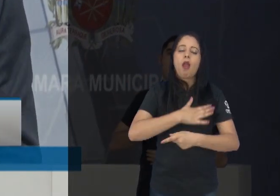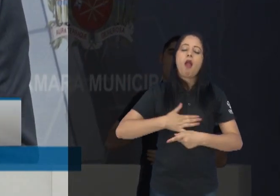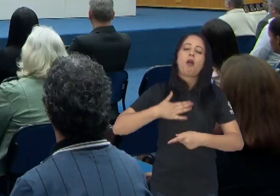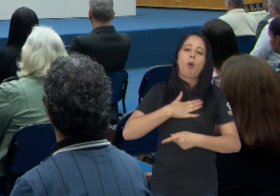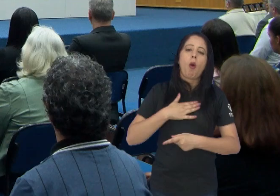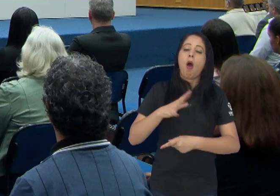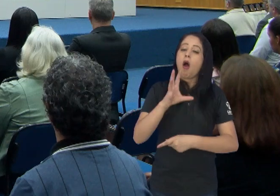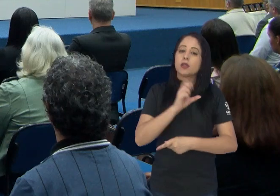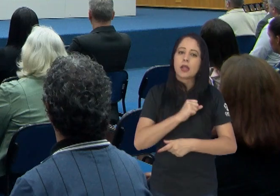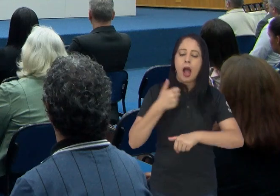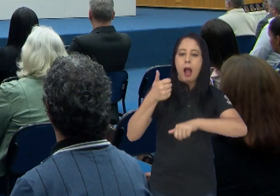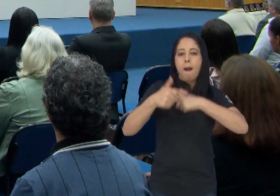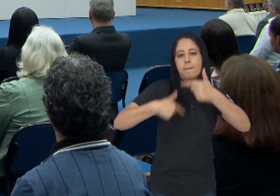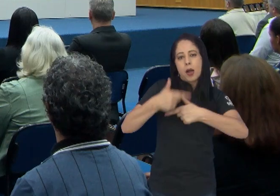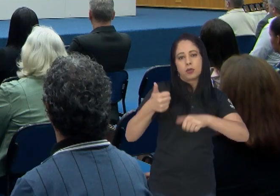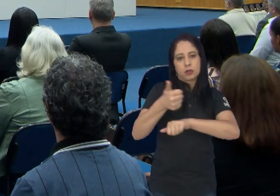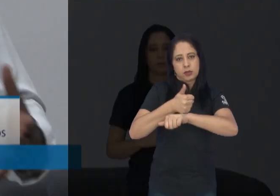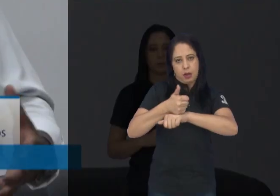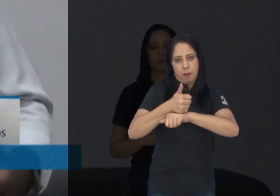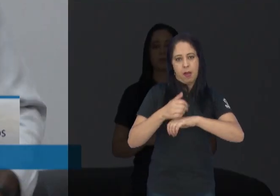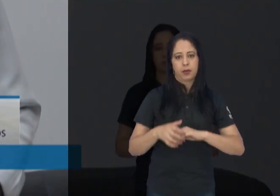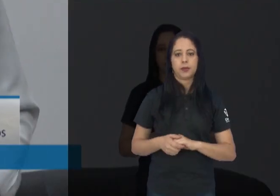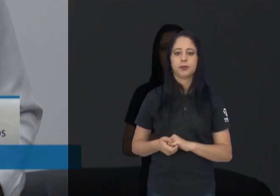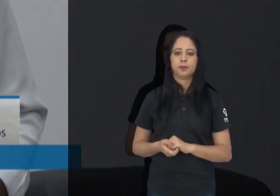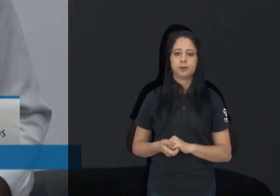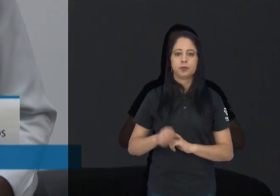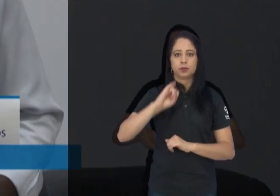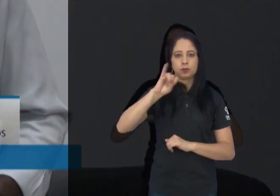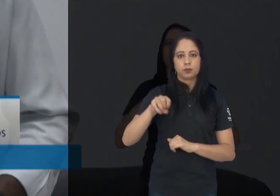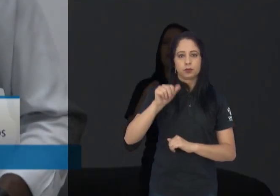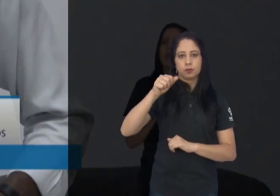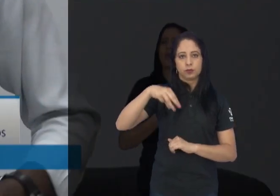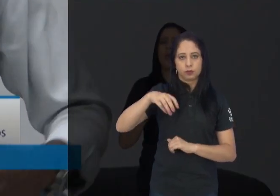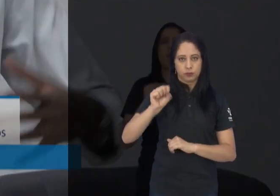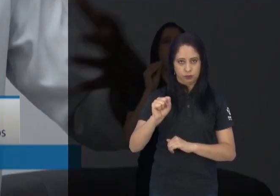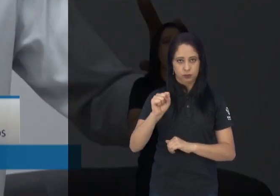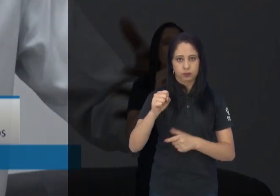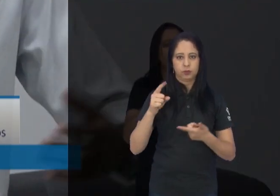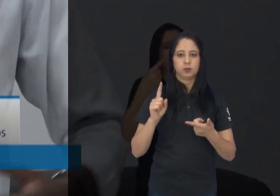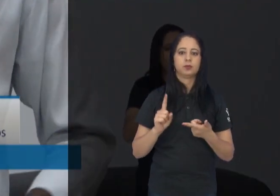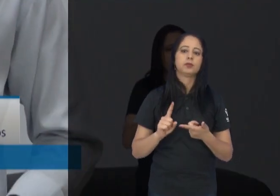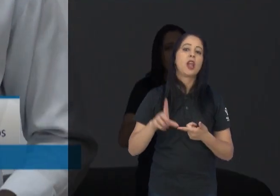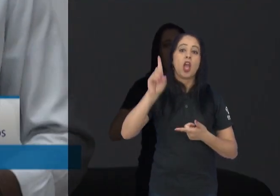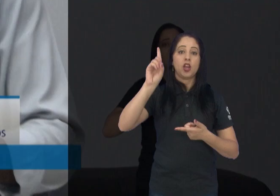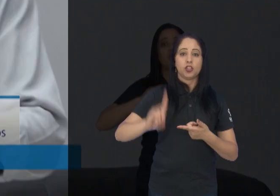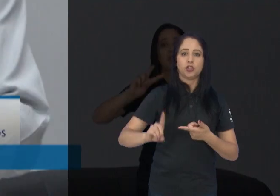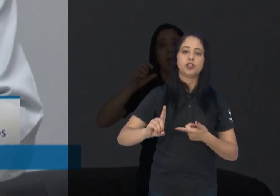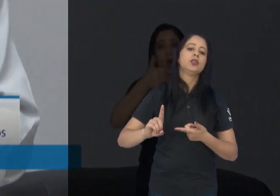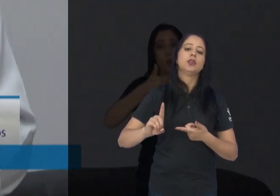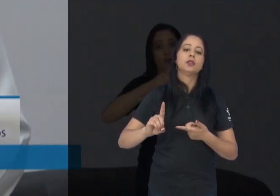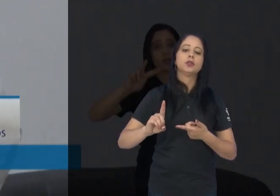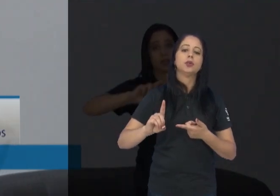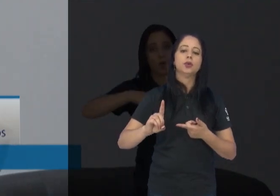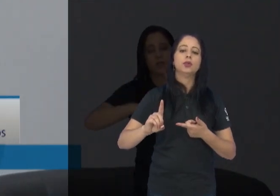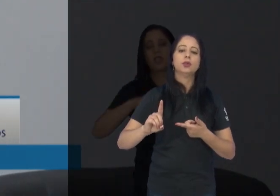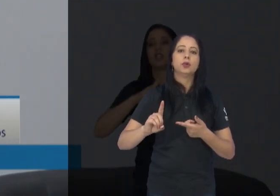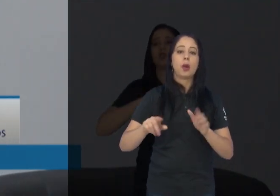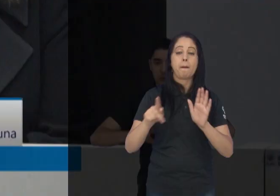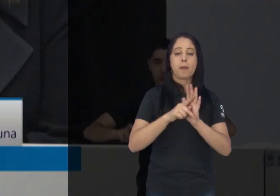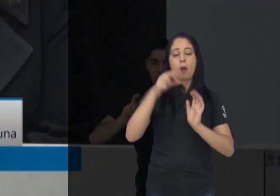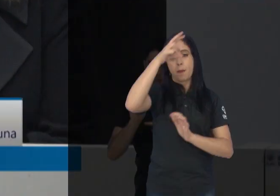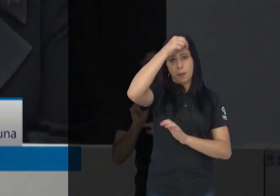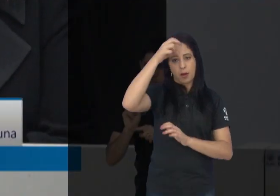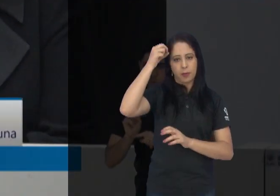faz. Participaram da cerimônia James Domingos, diretor do Departamento de Relações Comunitárias da